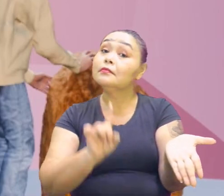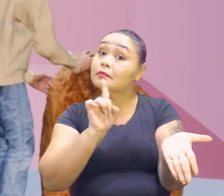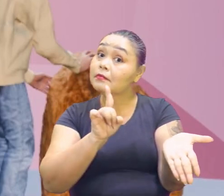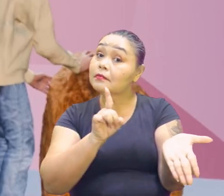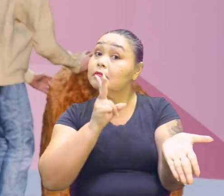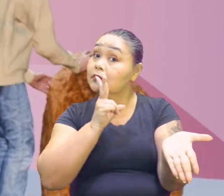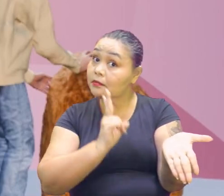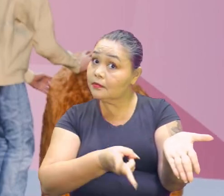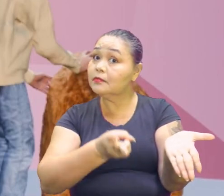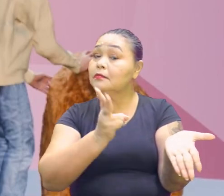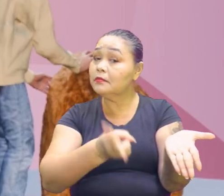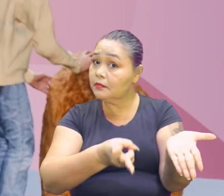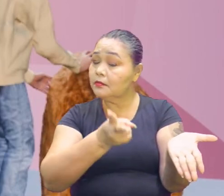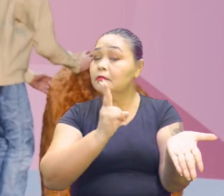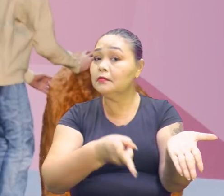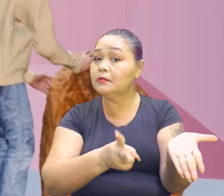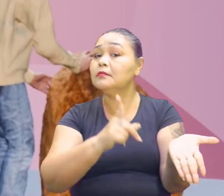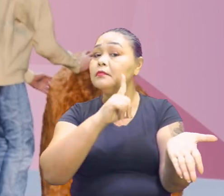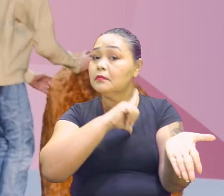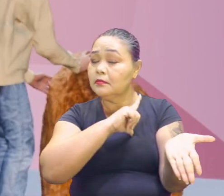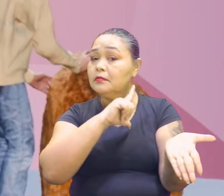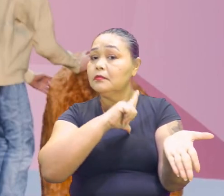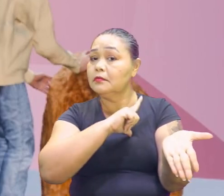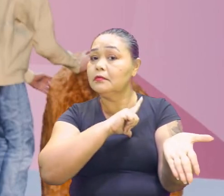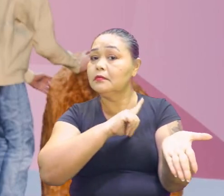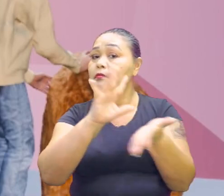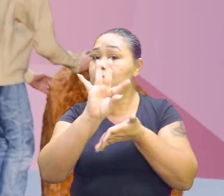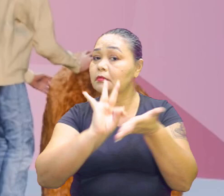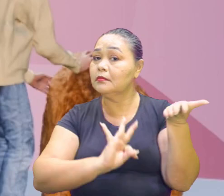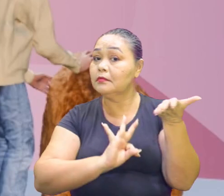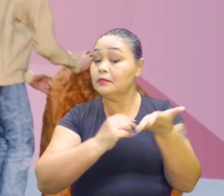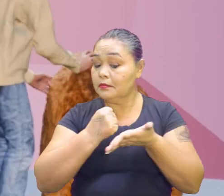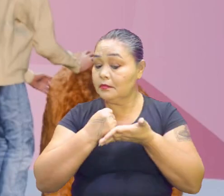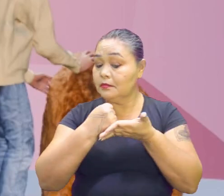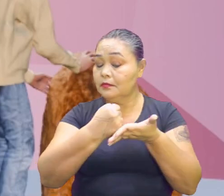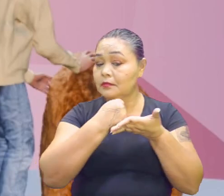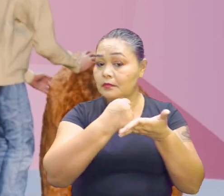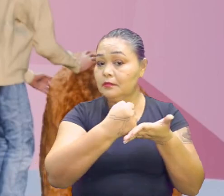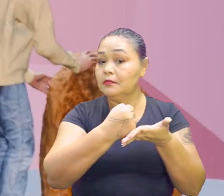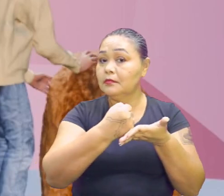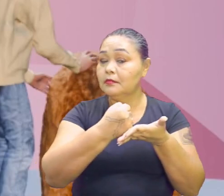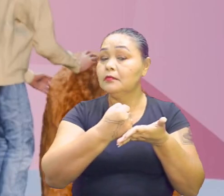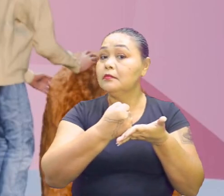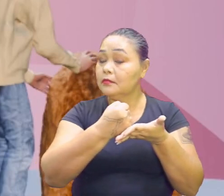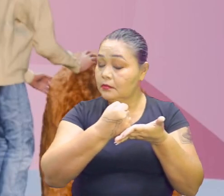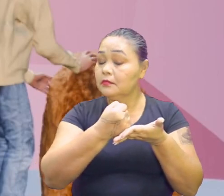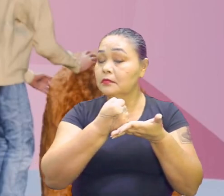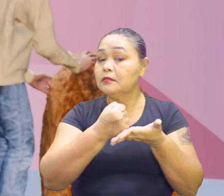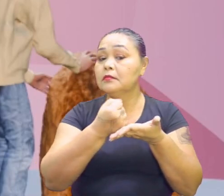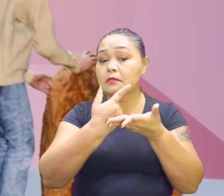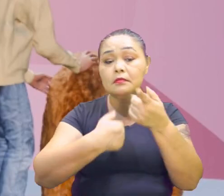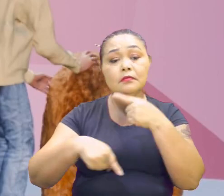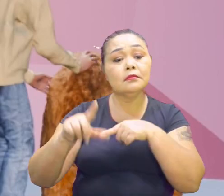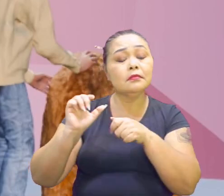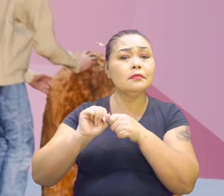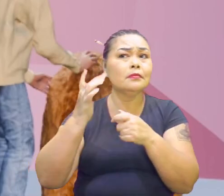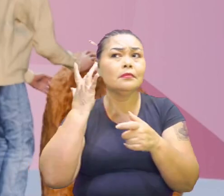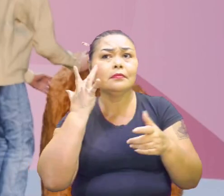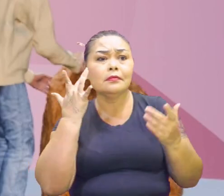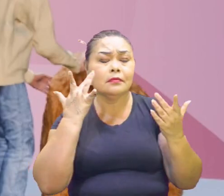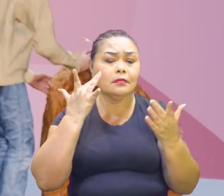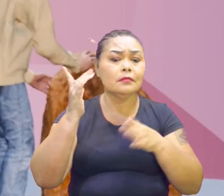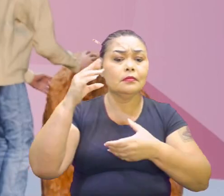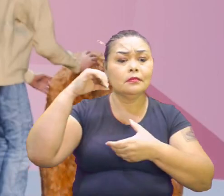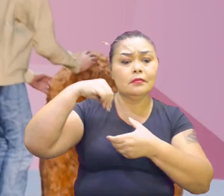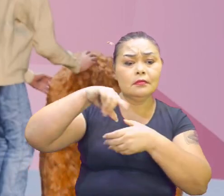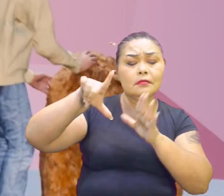e sempre tem os textos de apoio. Que ajudam, né? Bastante. Que ajudam. Eu não sei